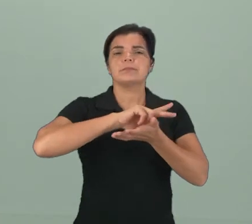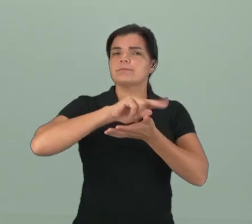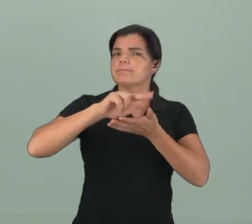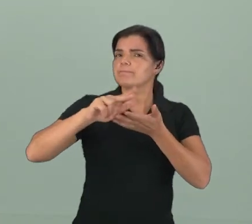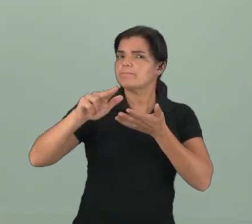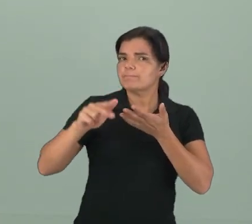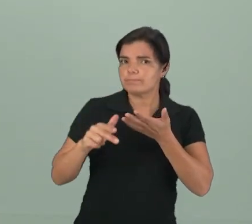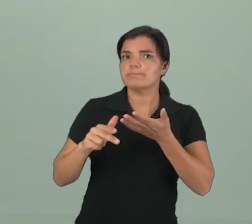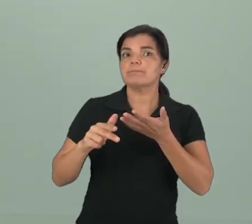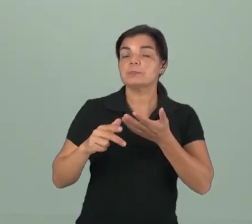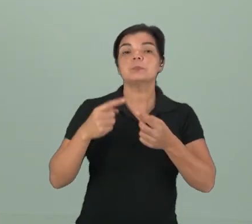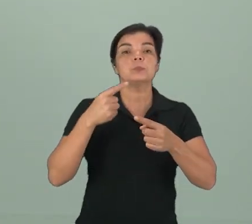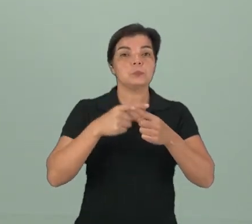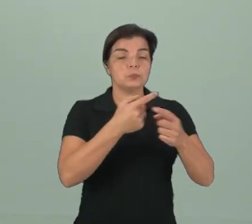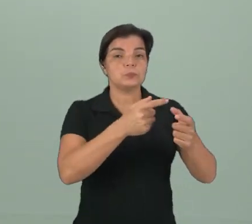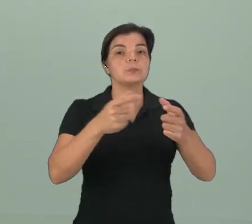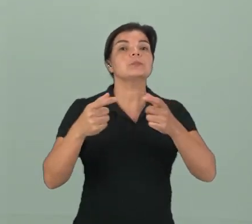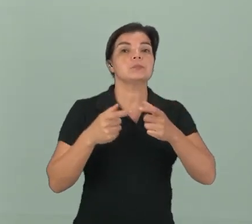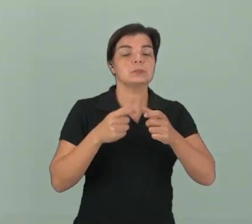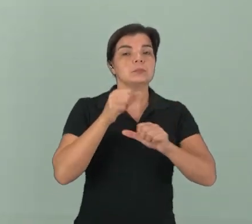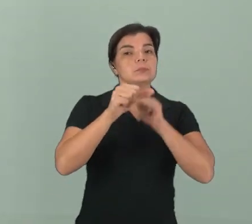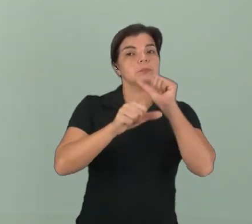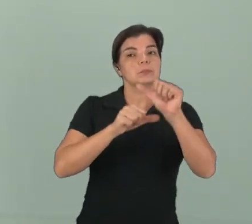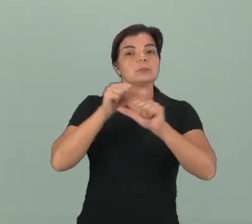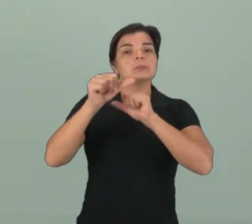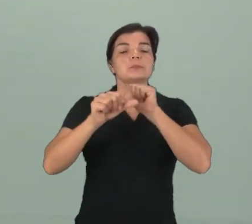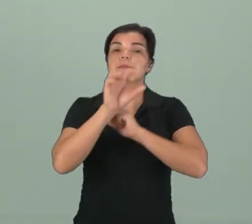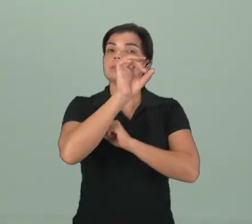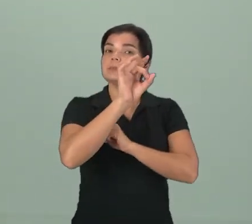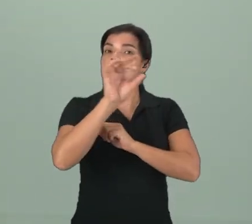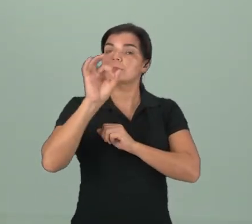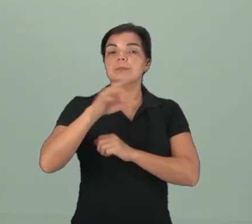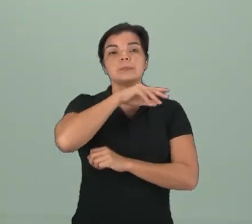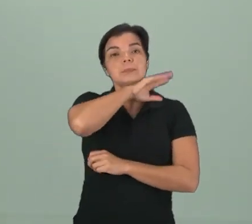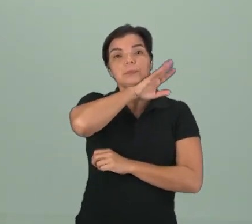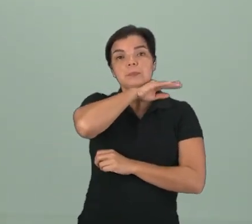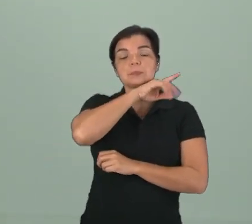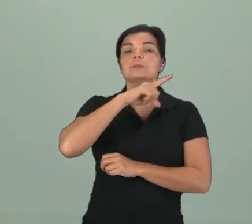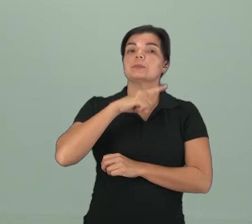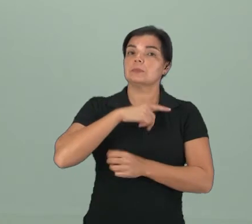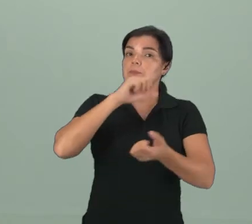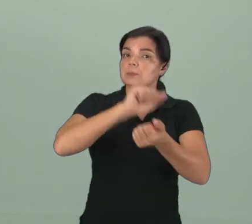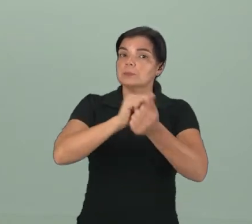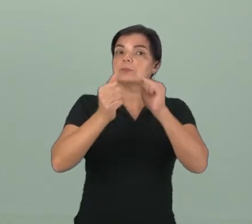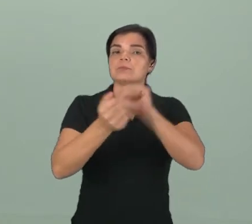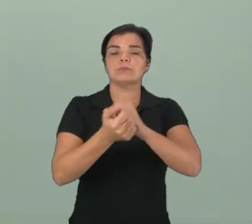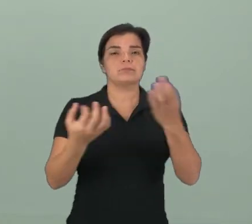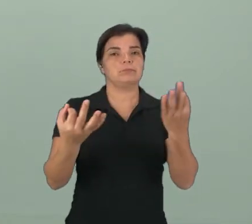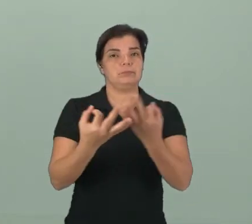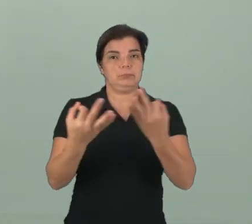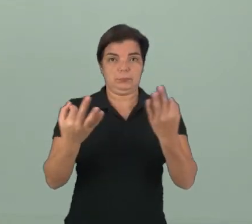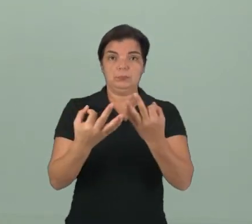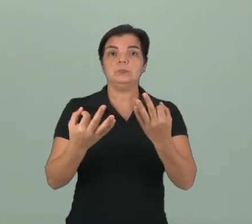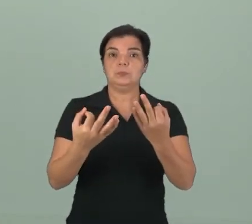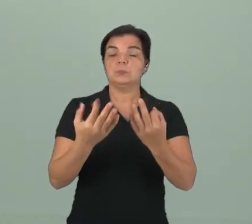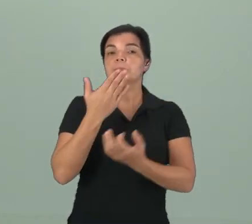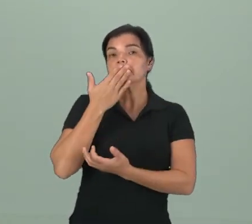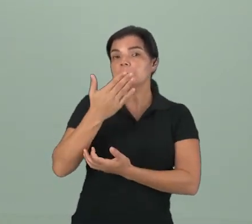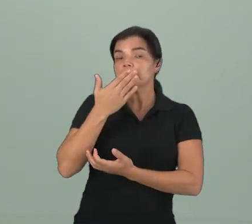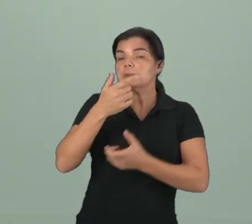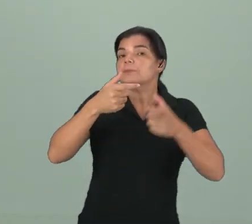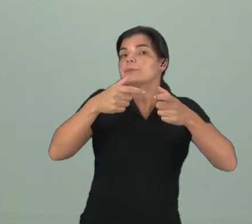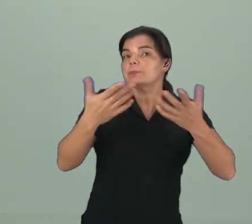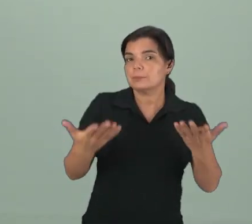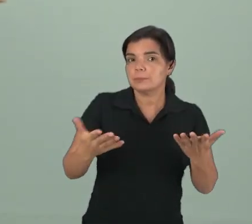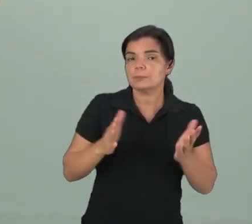variados. Isso mesmo, os ambientes eles vão se modificando e cada animal vai ter uma adaptação perfeita para um tipo de